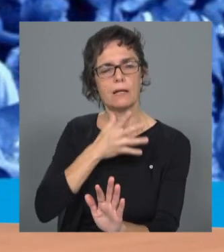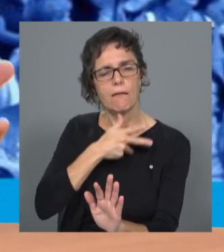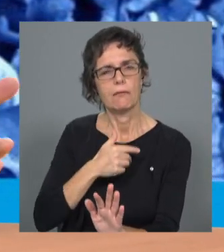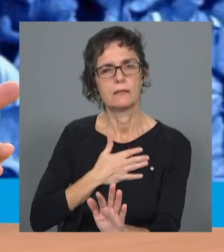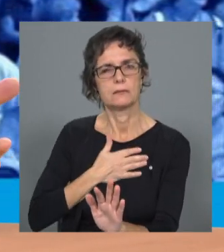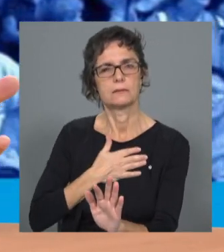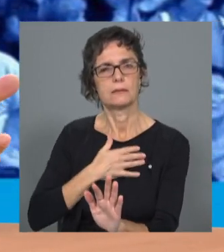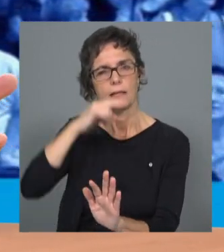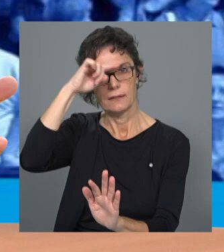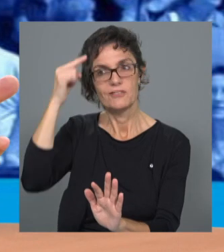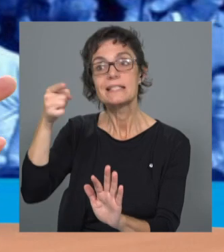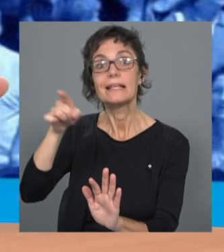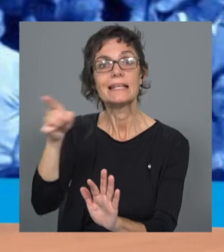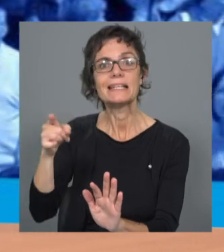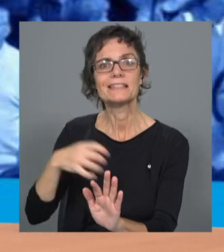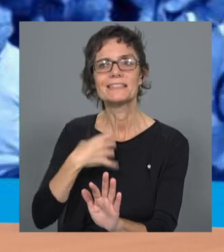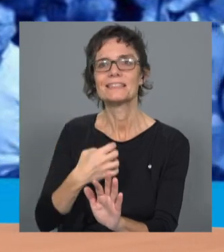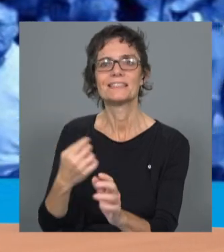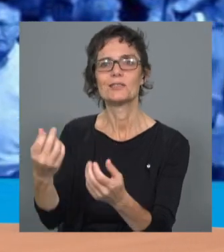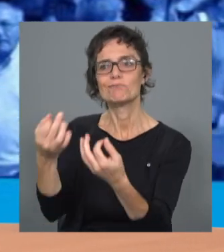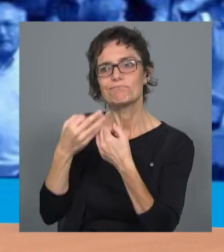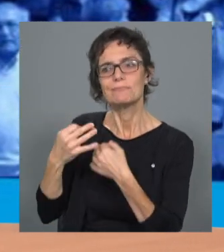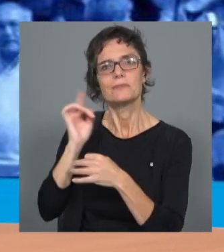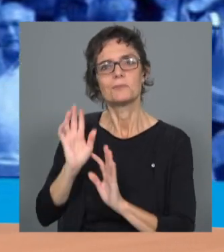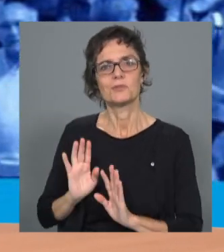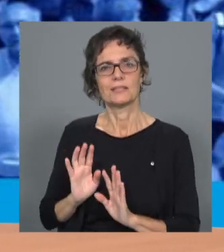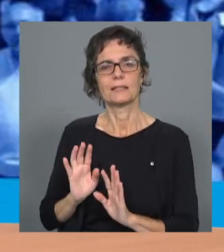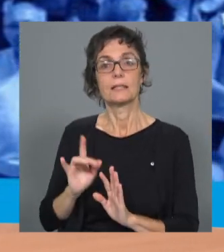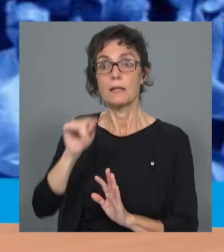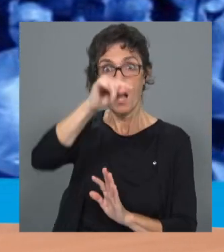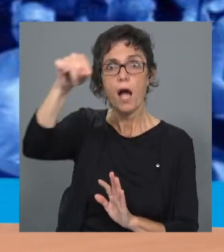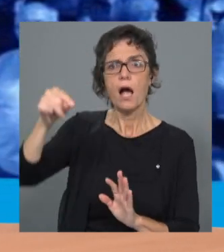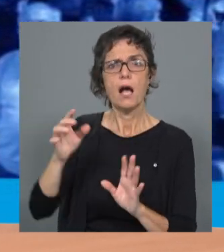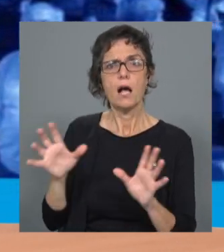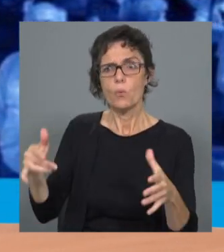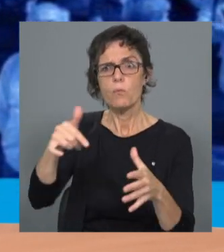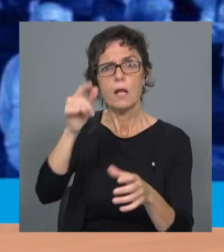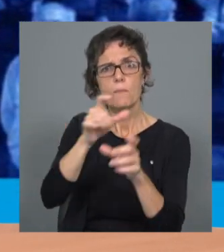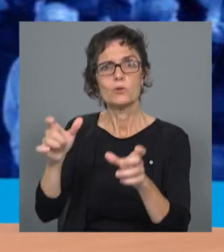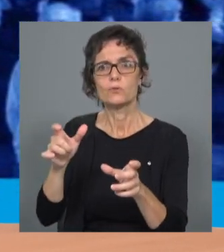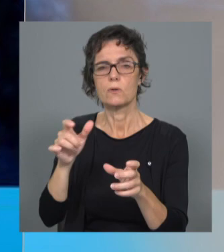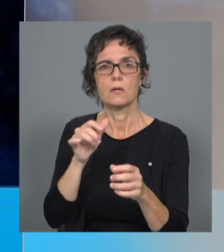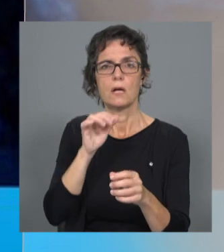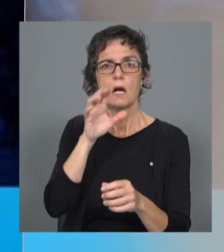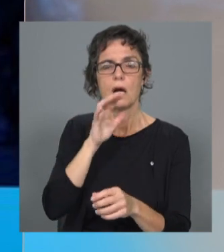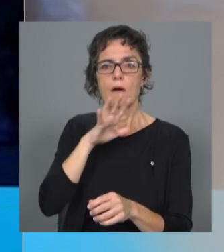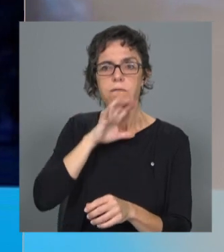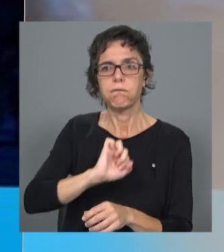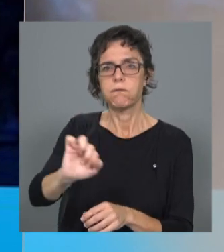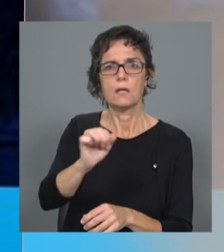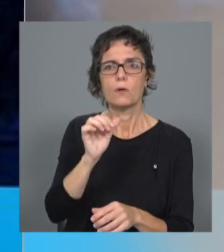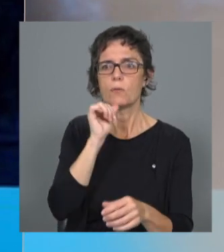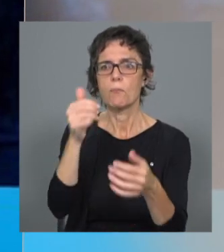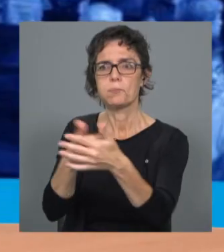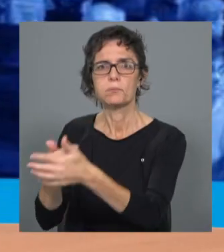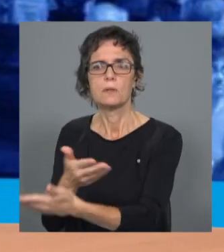Houve outras pessoas na comunidade em que viram partir filhos, e que também sentiram essa